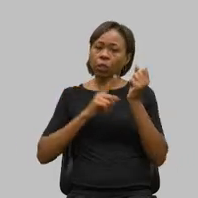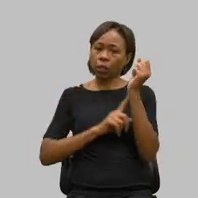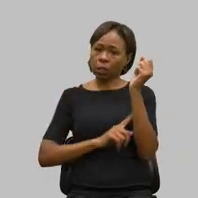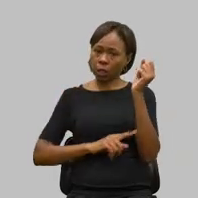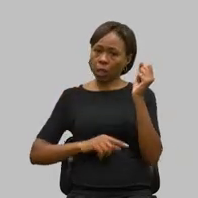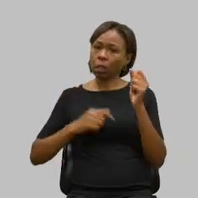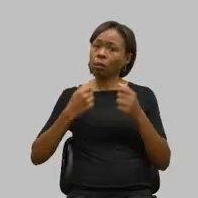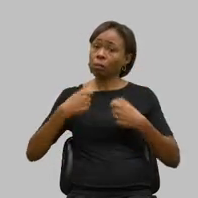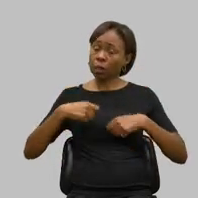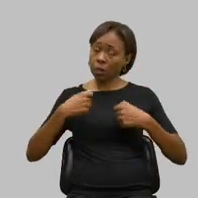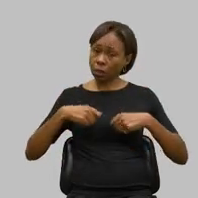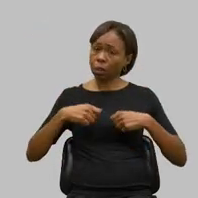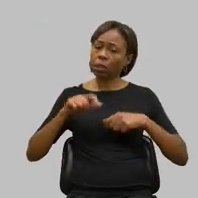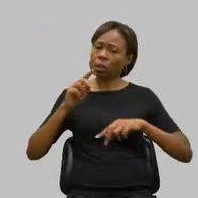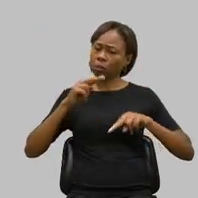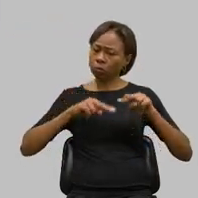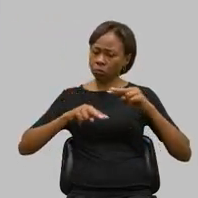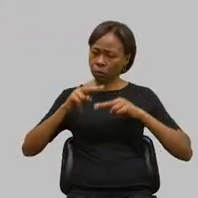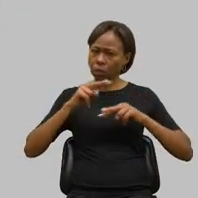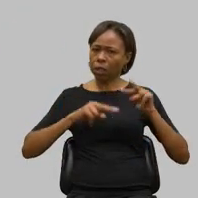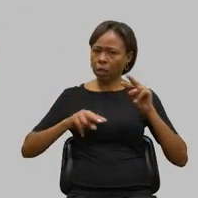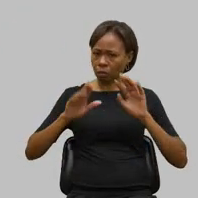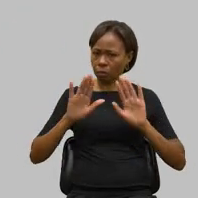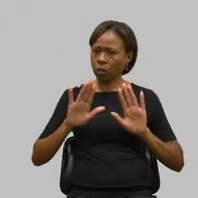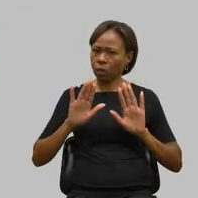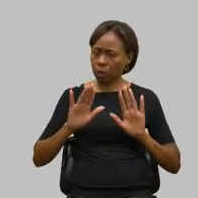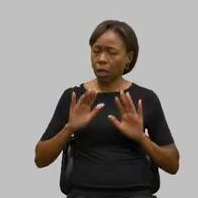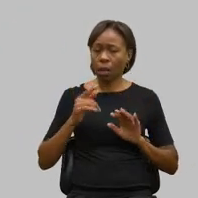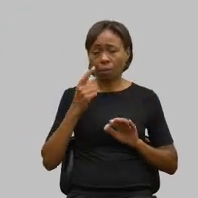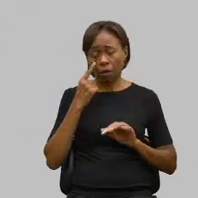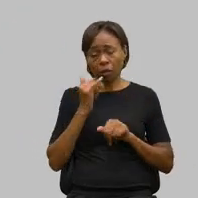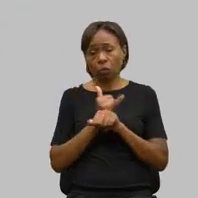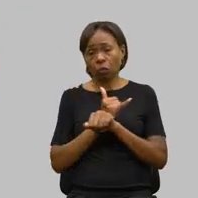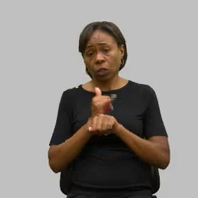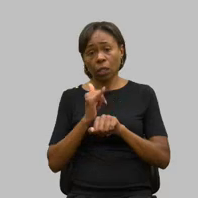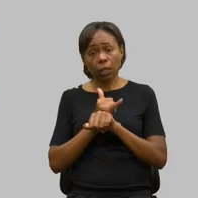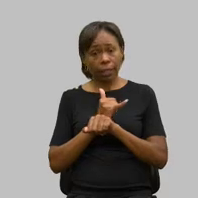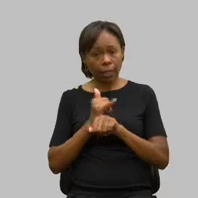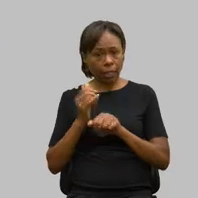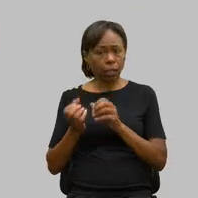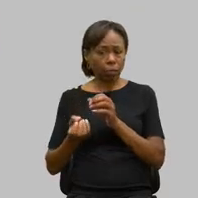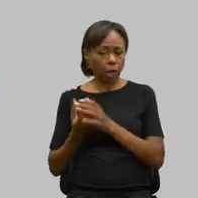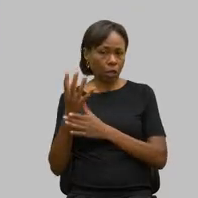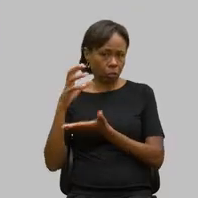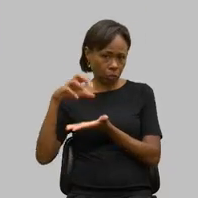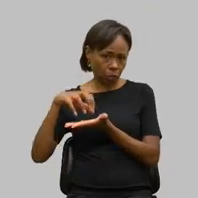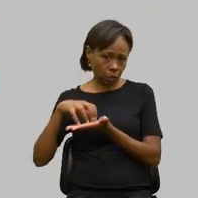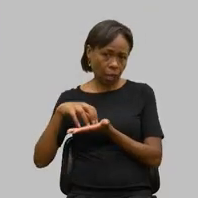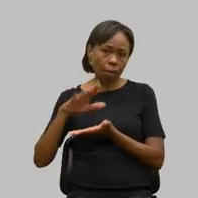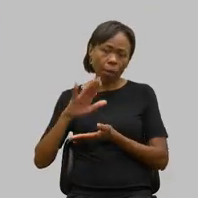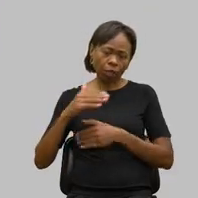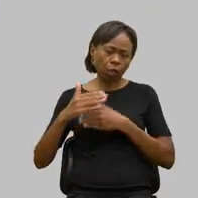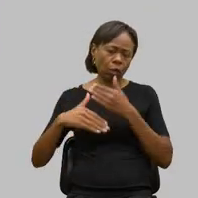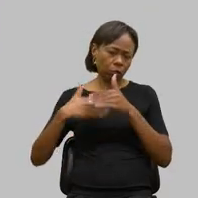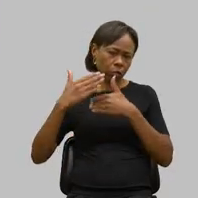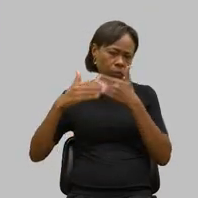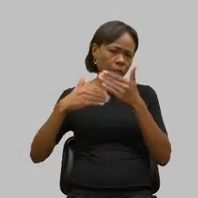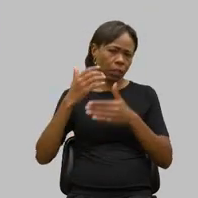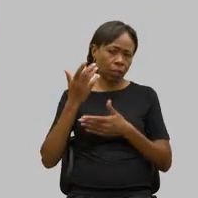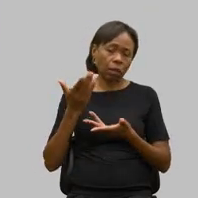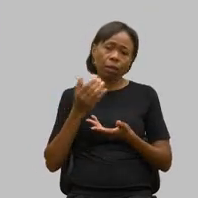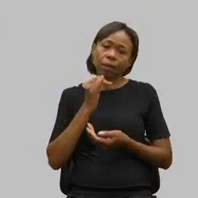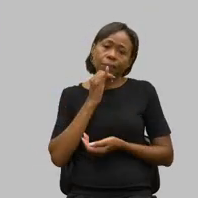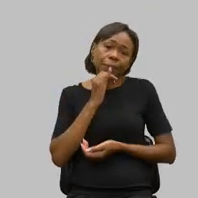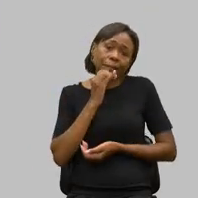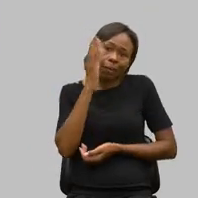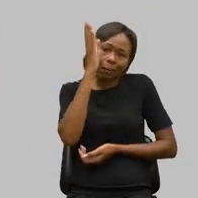Júnior, uma forma de a gente achar um caminho, mas nós estamos expandindo muito o passe, a gente tem, é um exemplo o Brasil, o